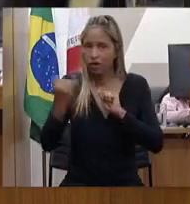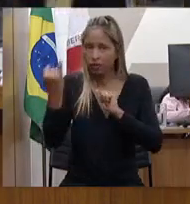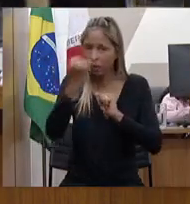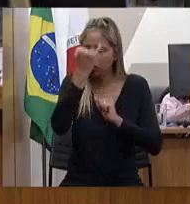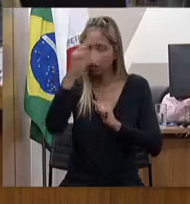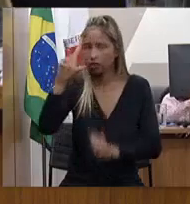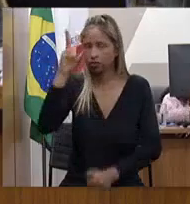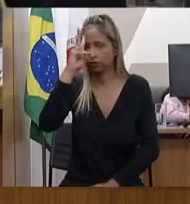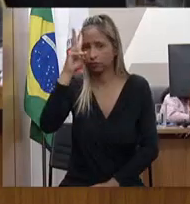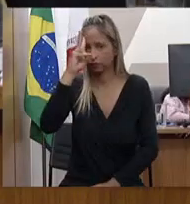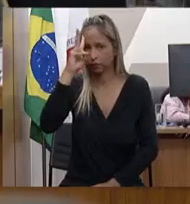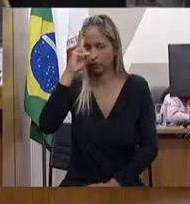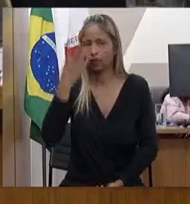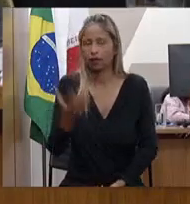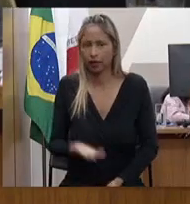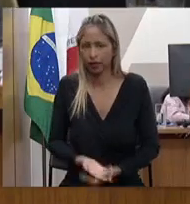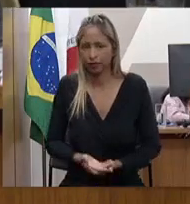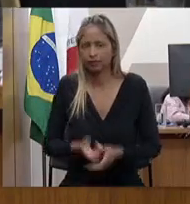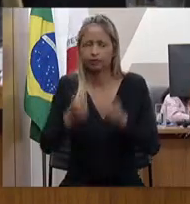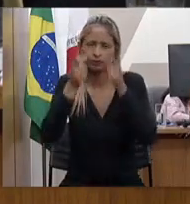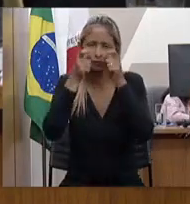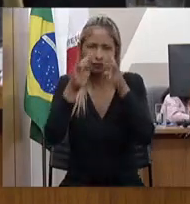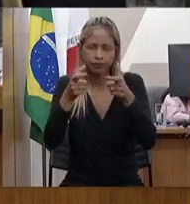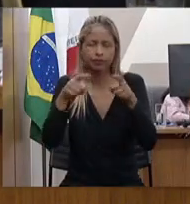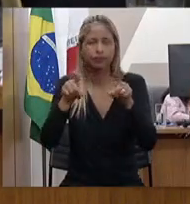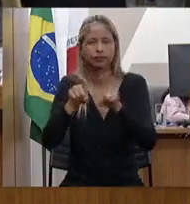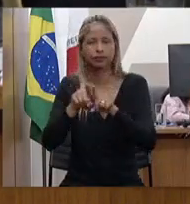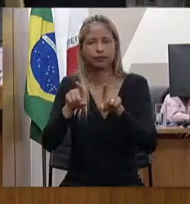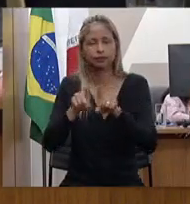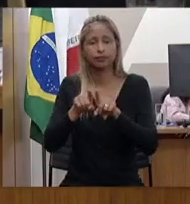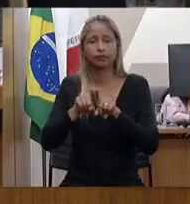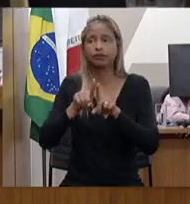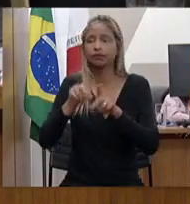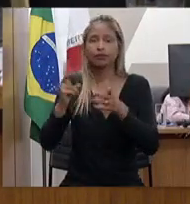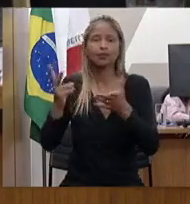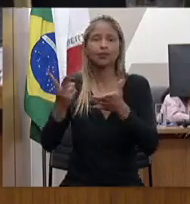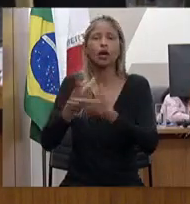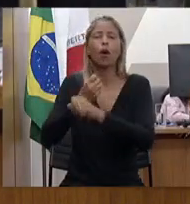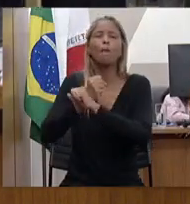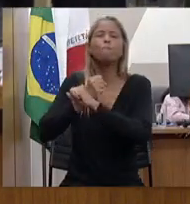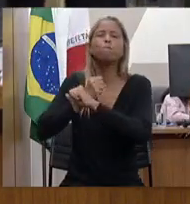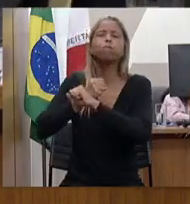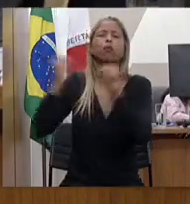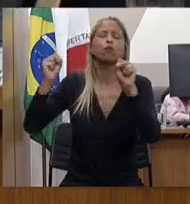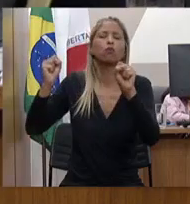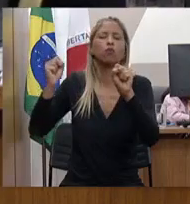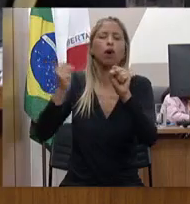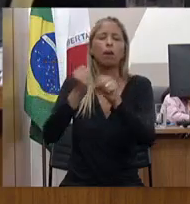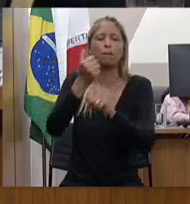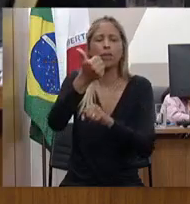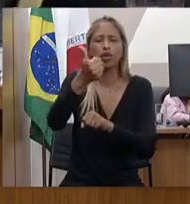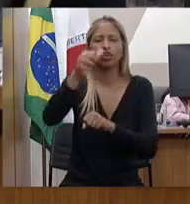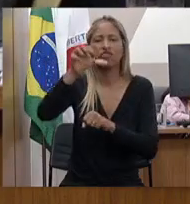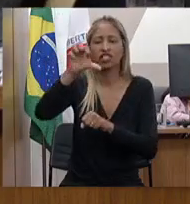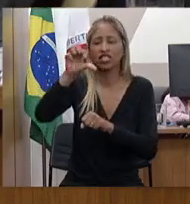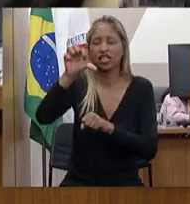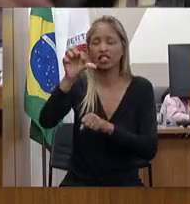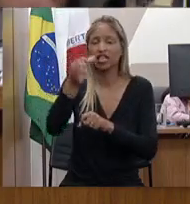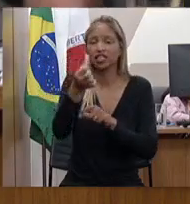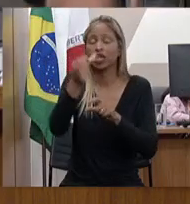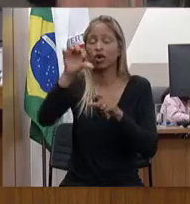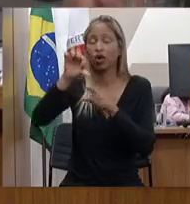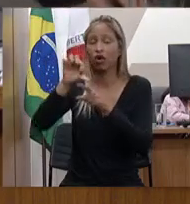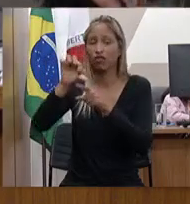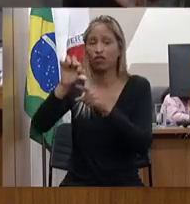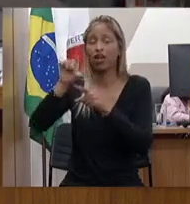lembrada né e interessante que é um povo uma explosão lá em 1969 lá né lá